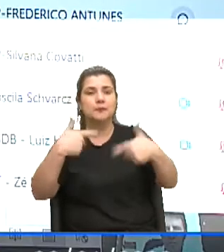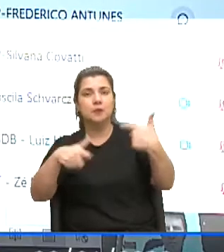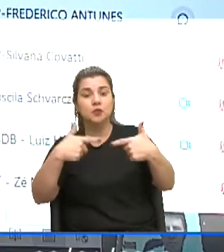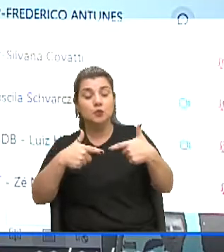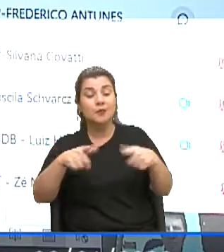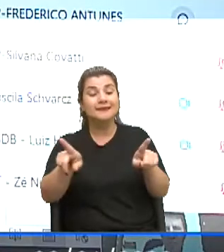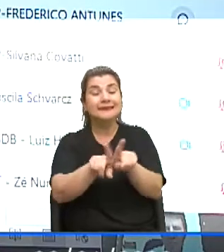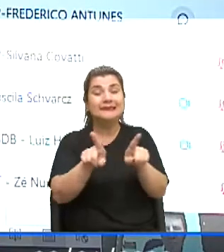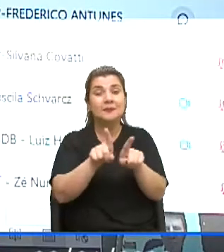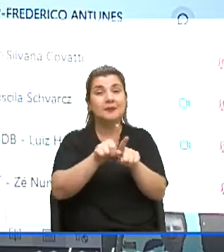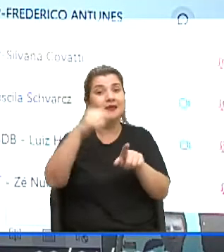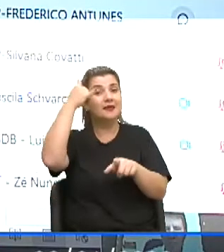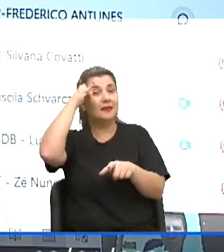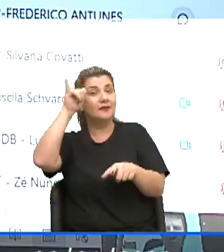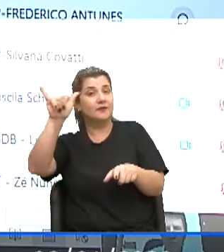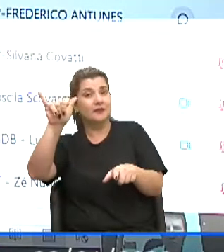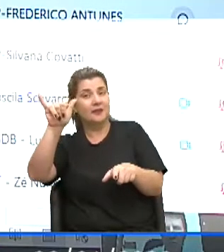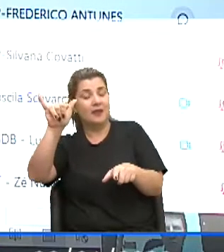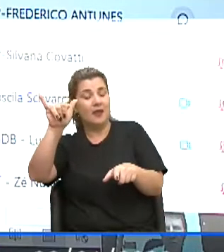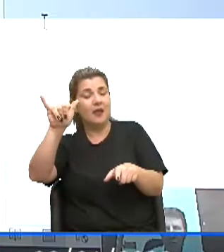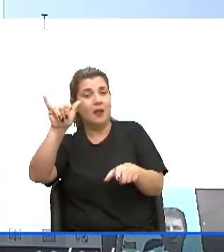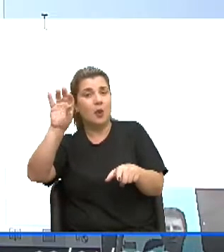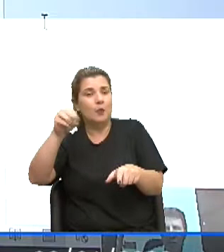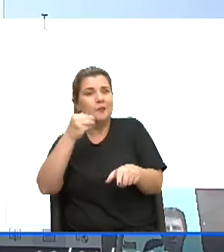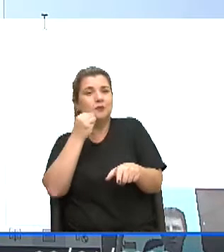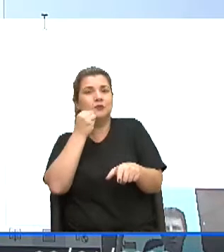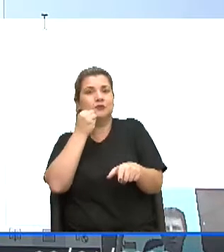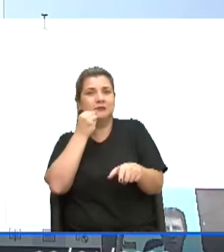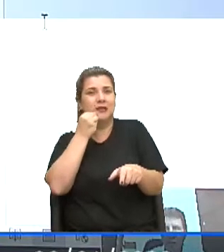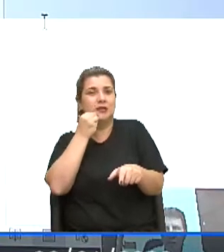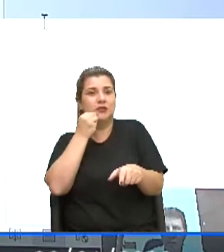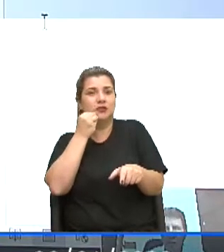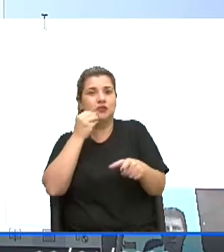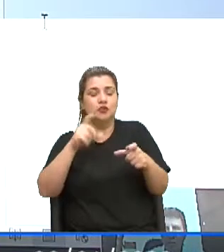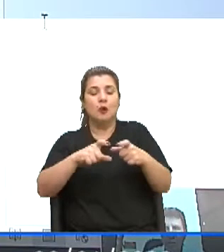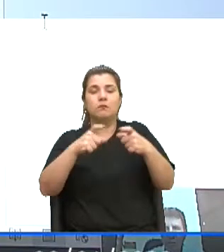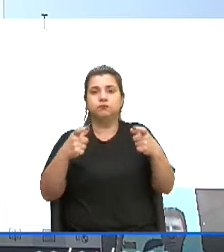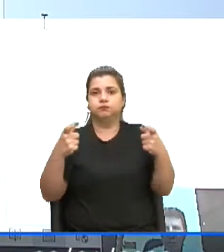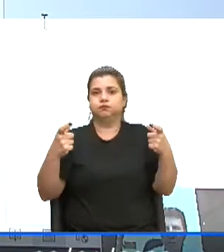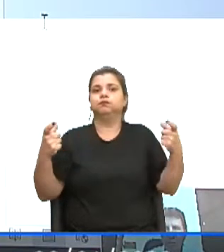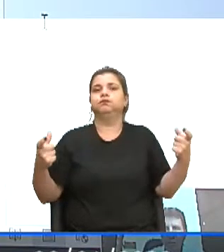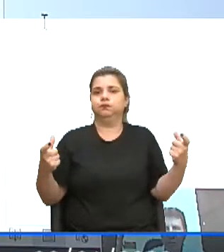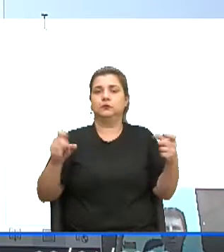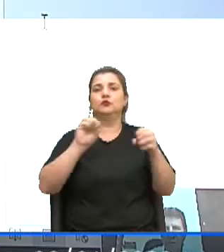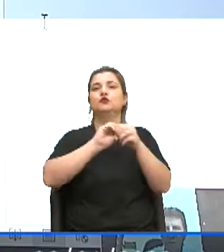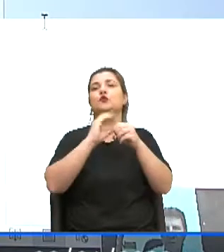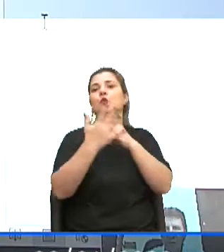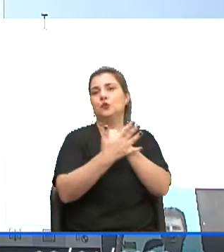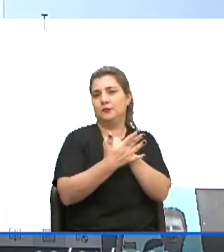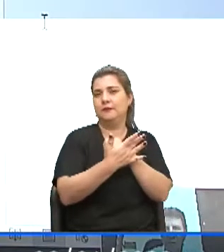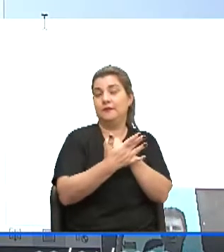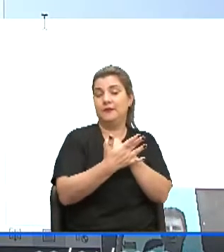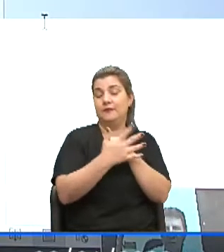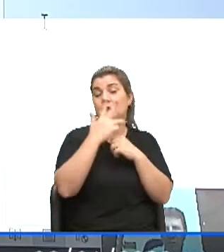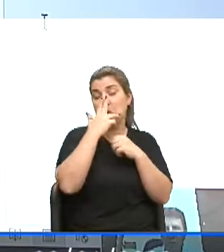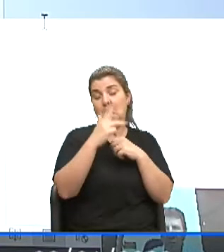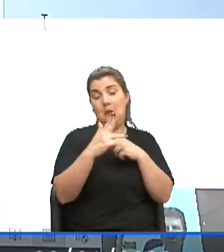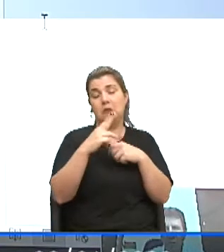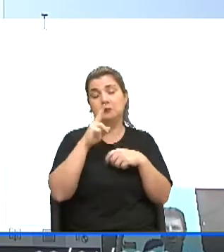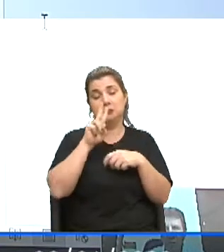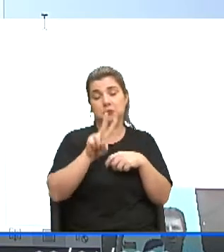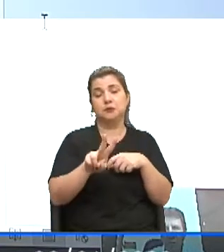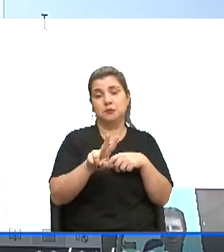evitemos de forma oportuna a ocorrência de surtos como a gente tem acompanhado em alguns ramos de